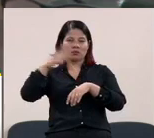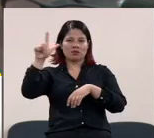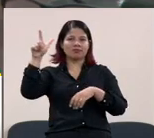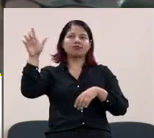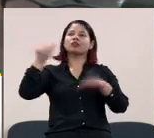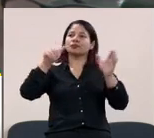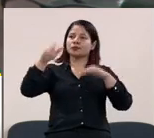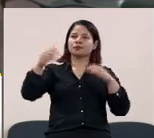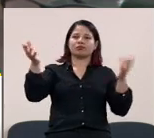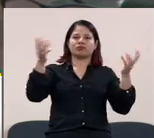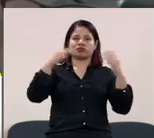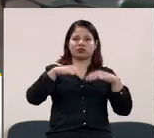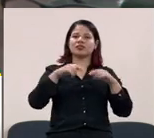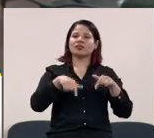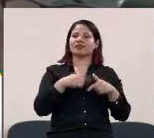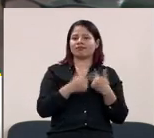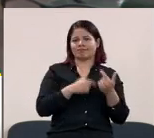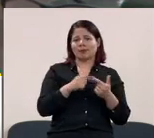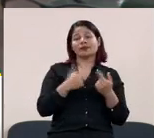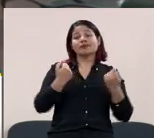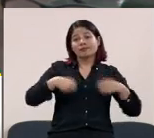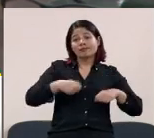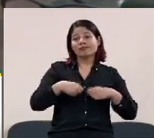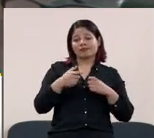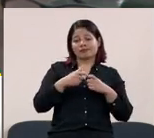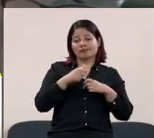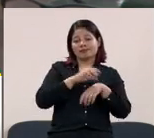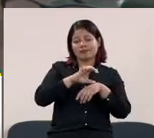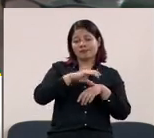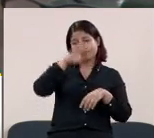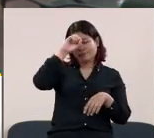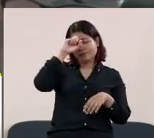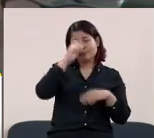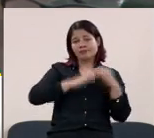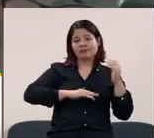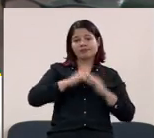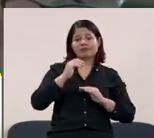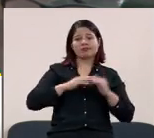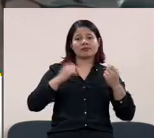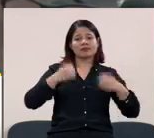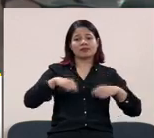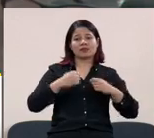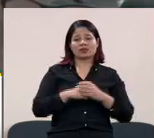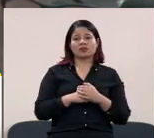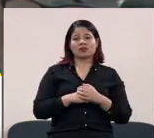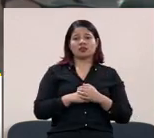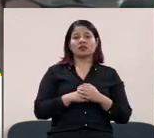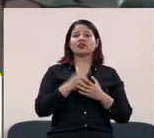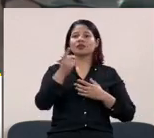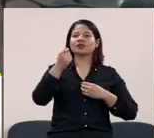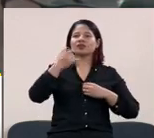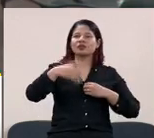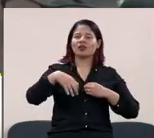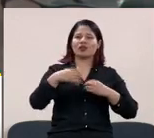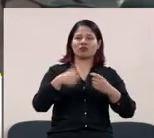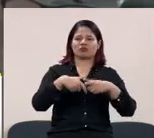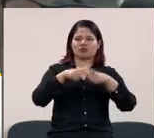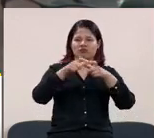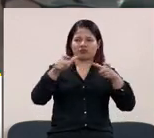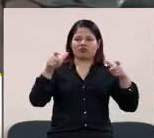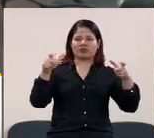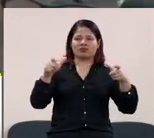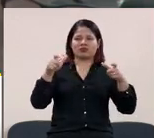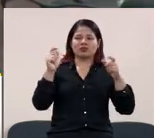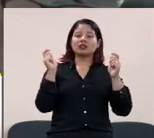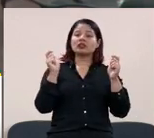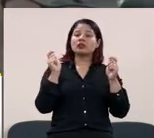Então, com esse crescimento possível que a senhora está falando, nós teremos a possibilidade